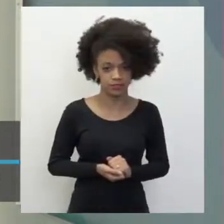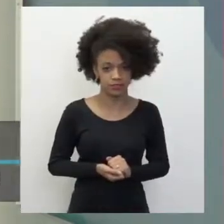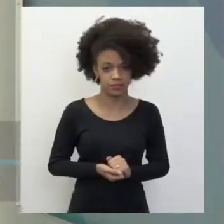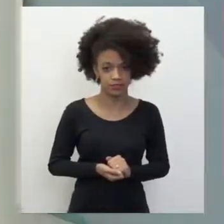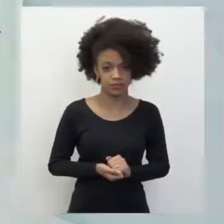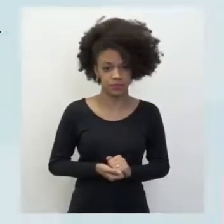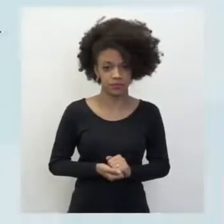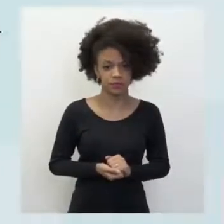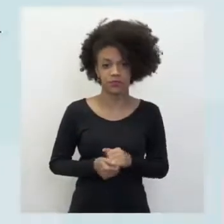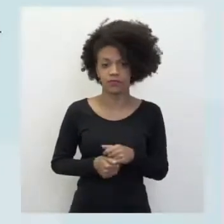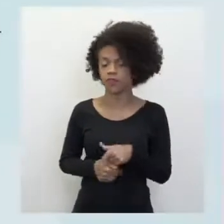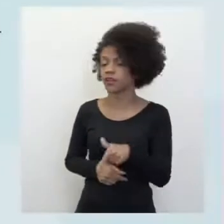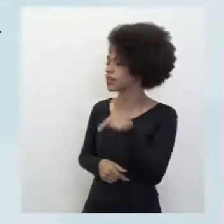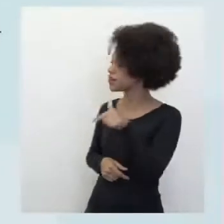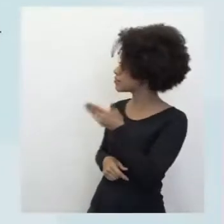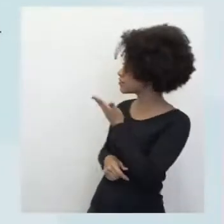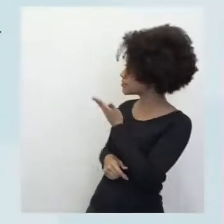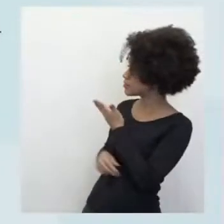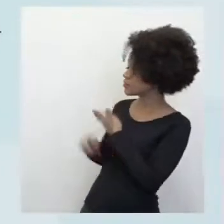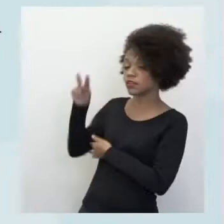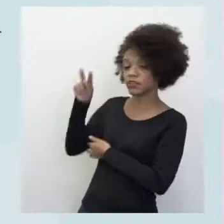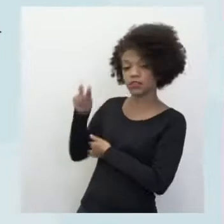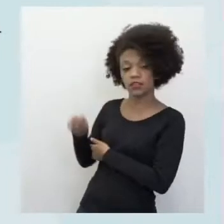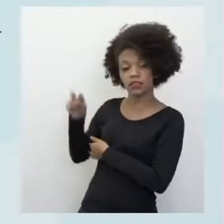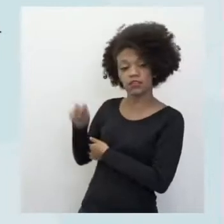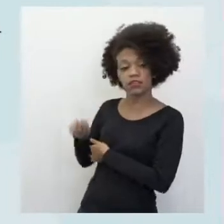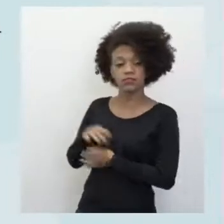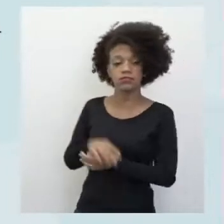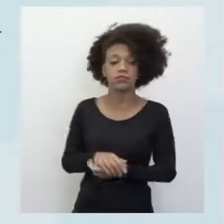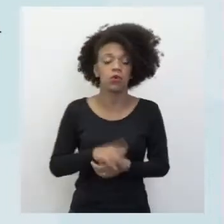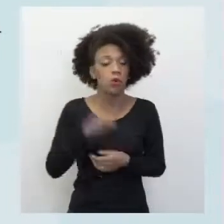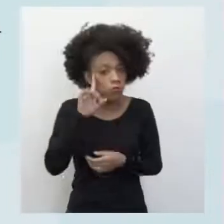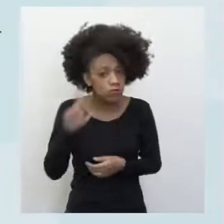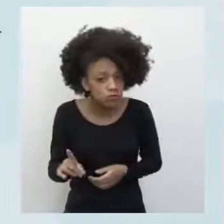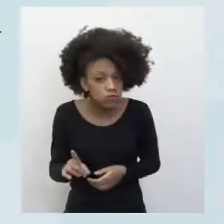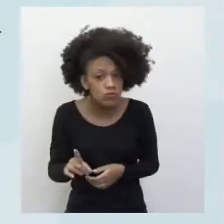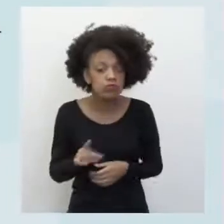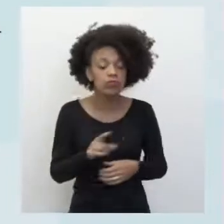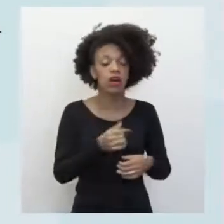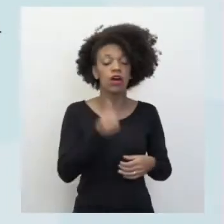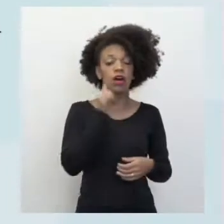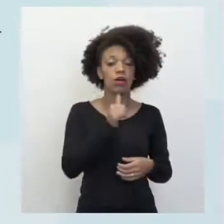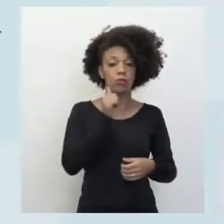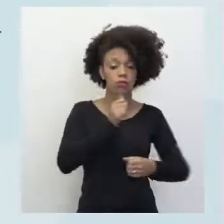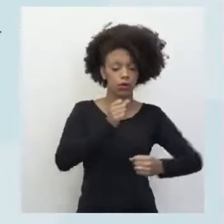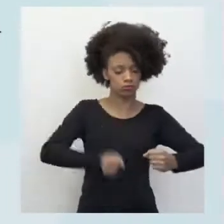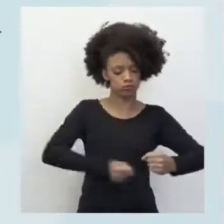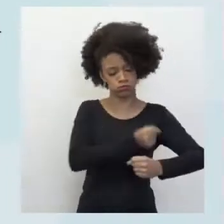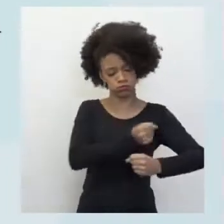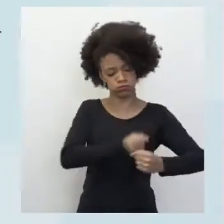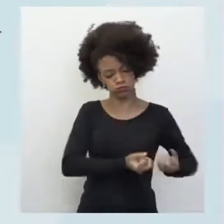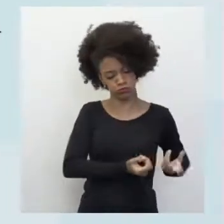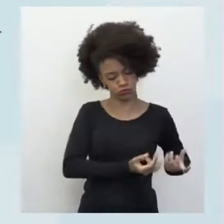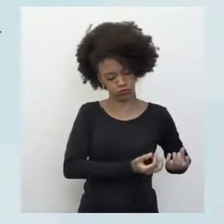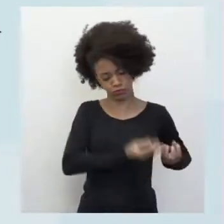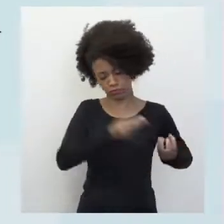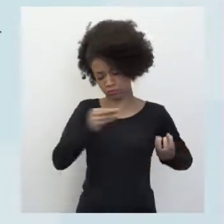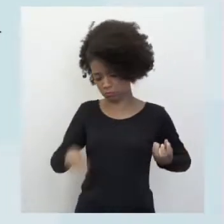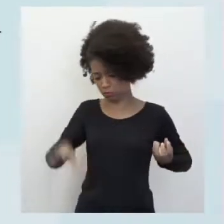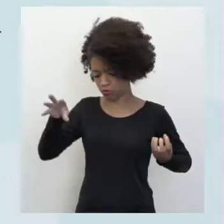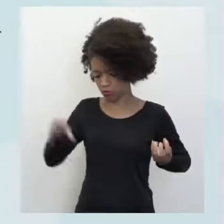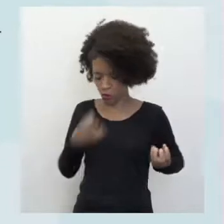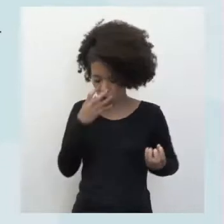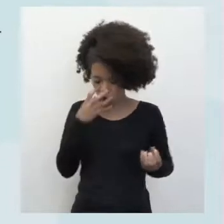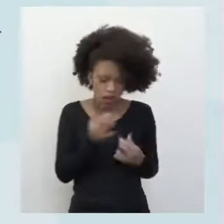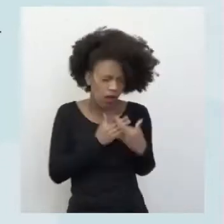A sétima, então, leia o trecho. Certo dia, uma mulher estava na cozinha, ao atiçar a fogueira, e deixou cair cinza em cima do seu cão.